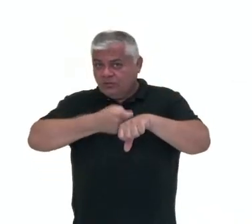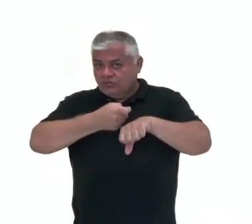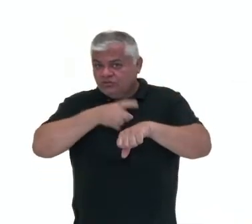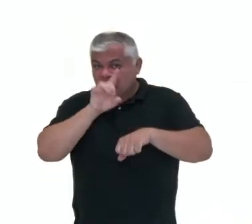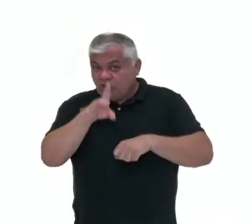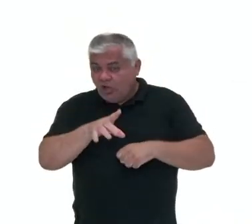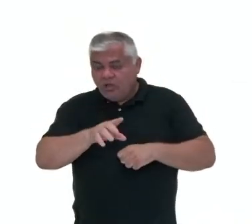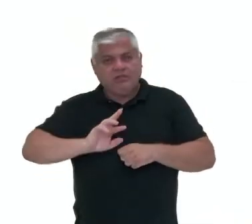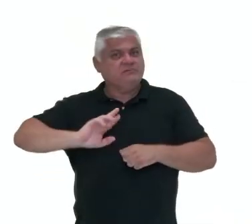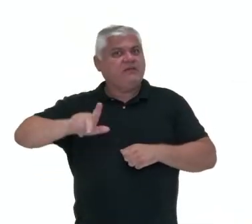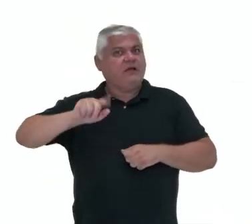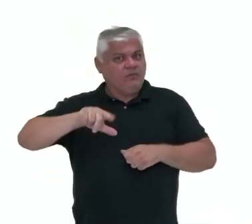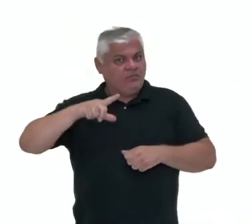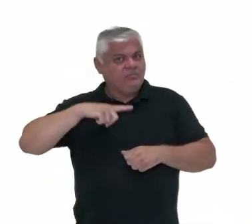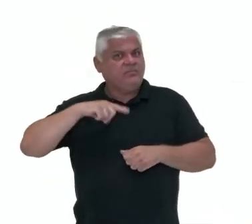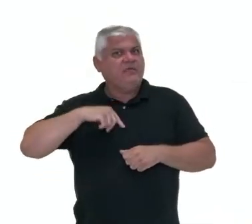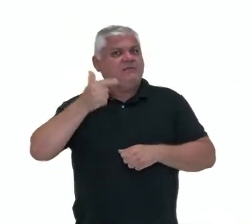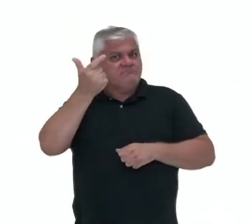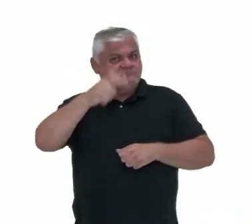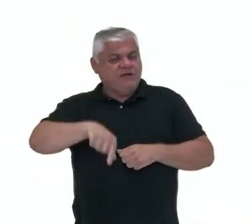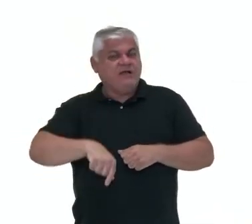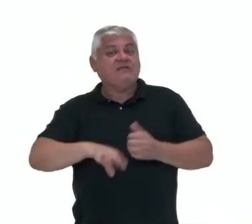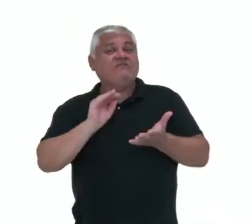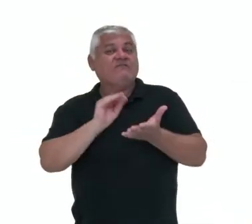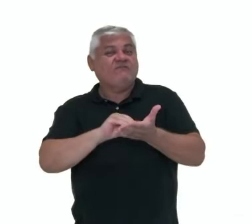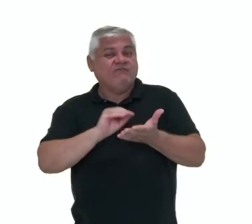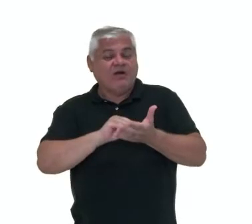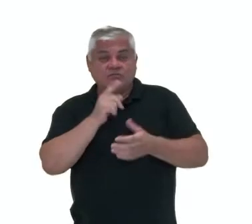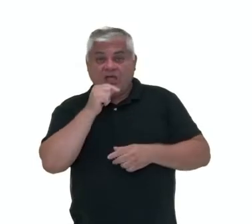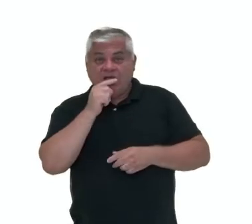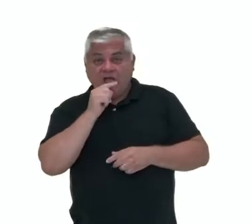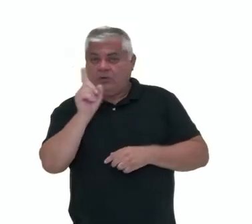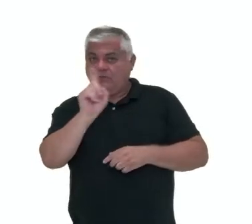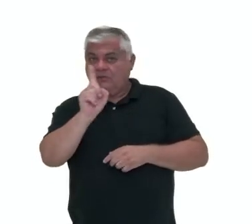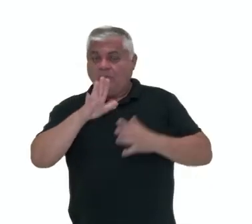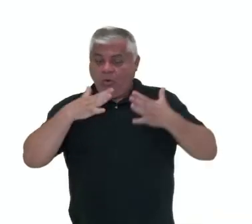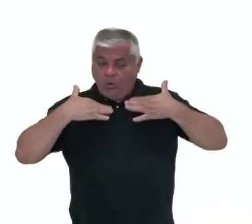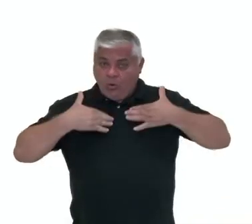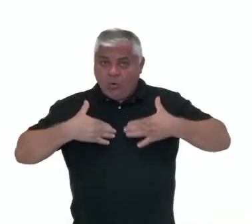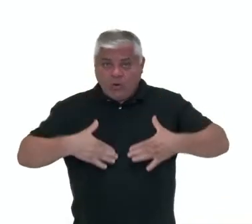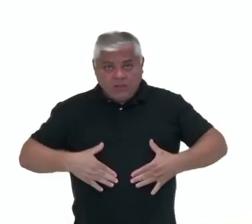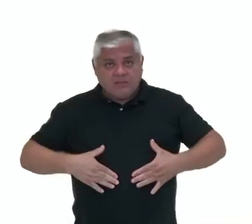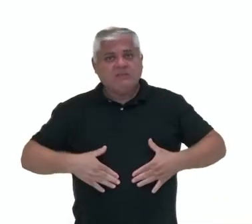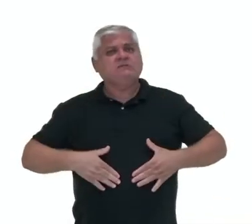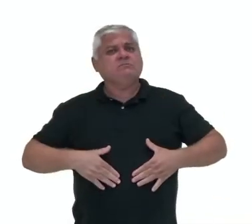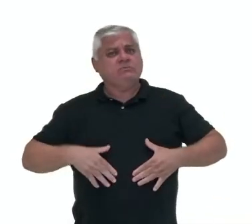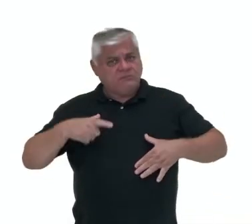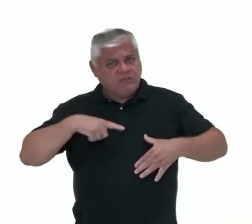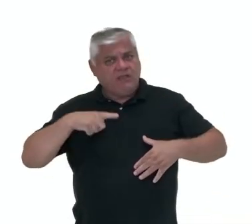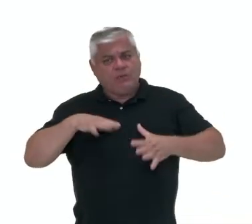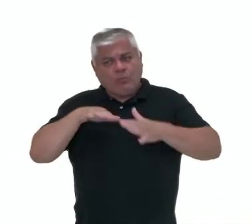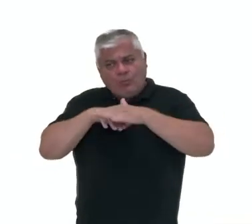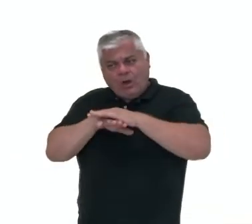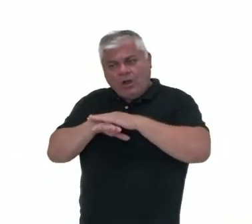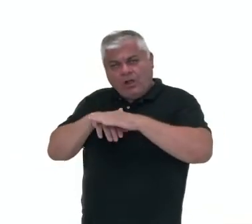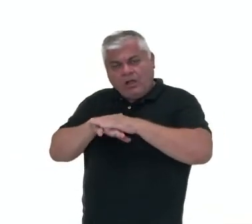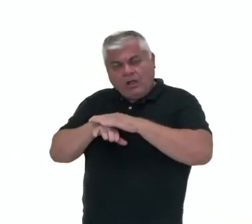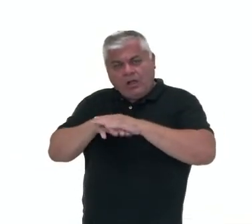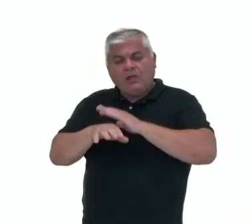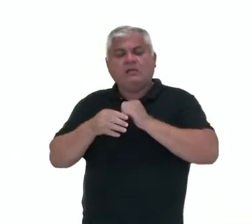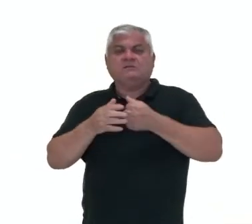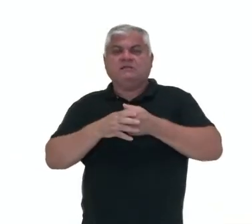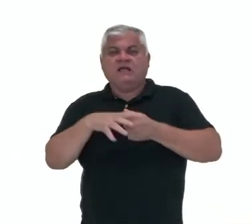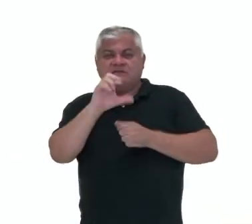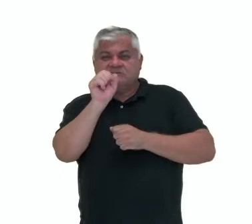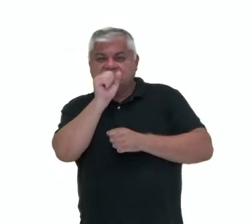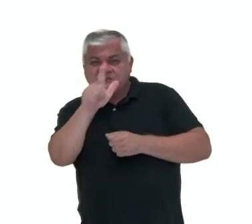cálculo renal não é só pela falta d'água, porque o meu organismo, ele acaba retendo sais minerais,